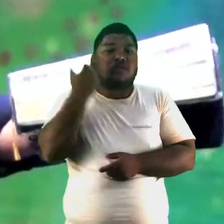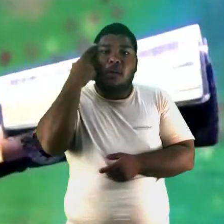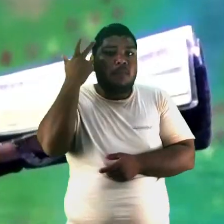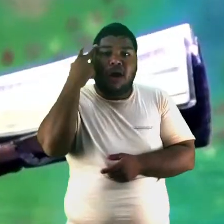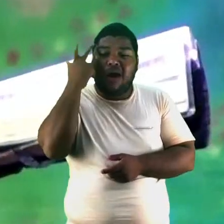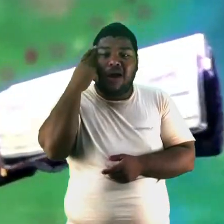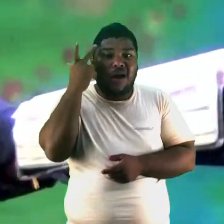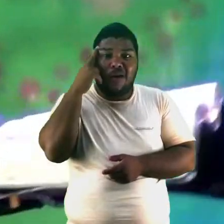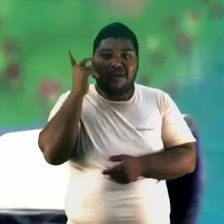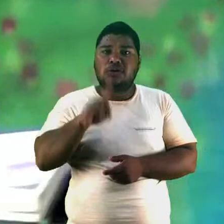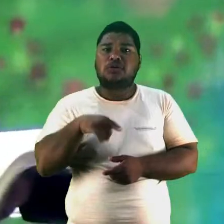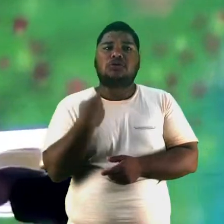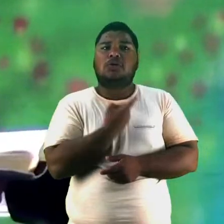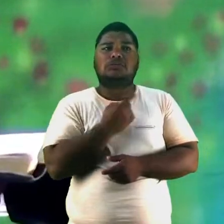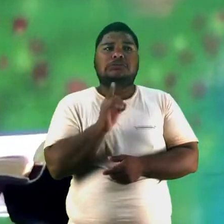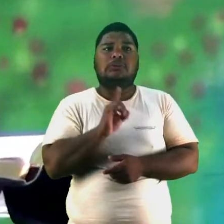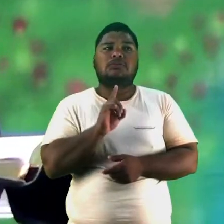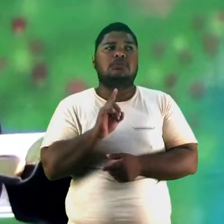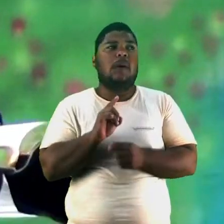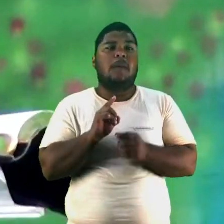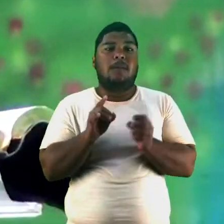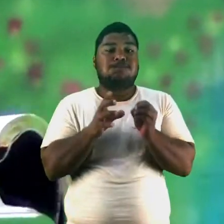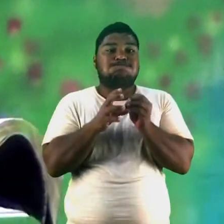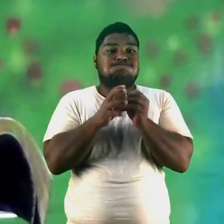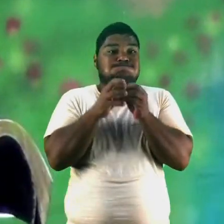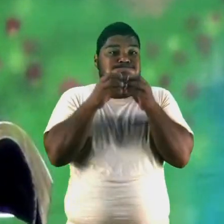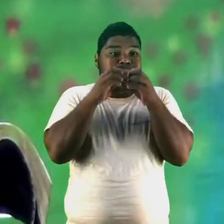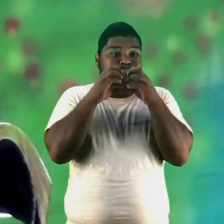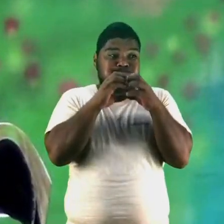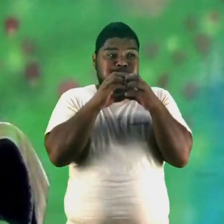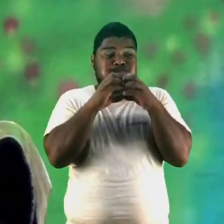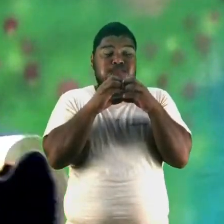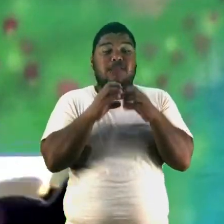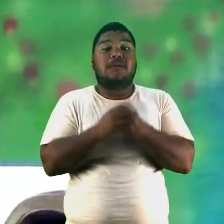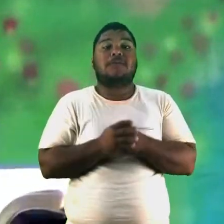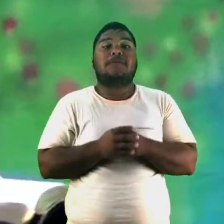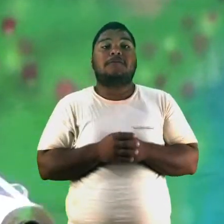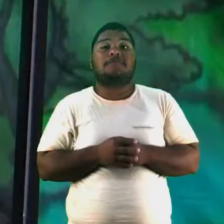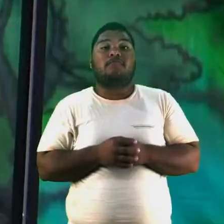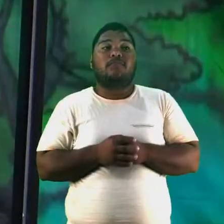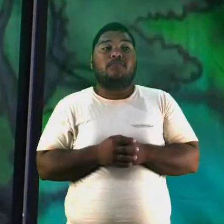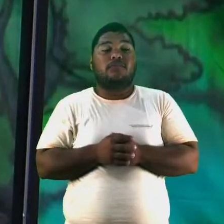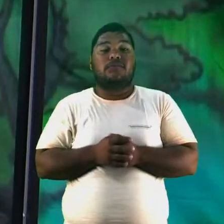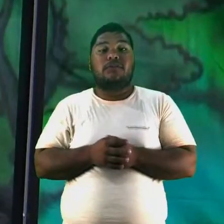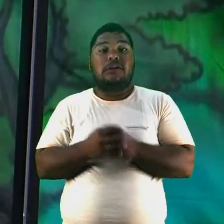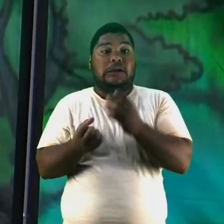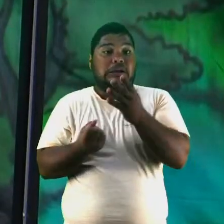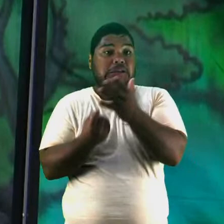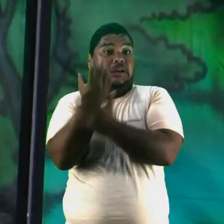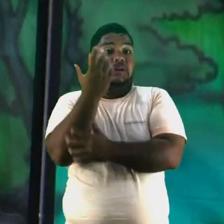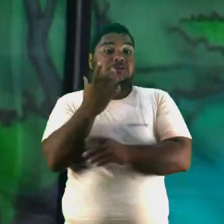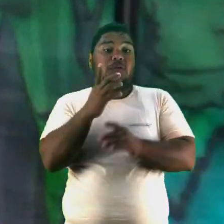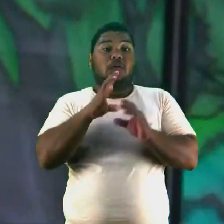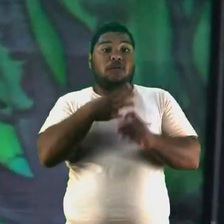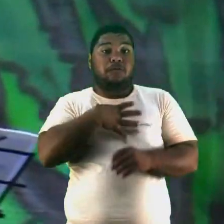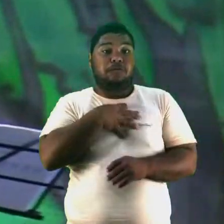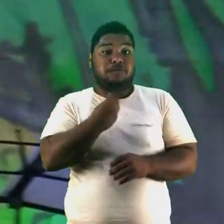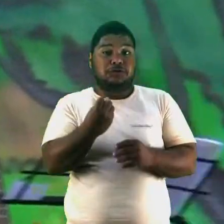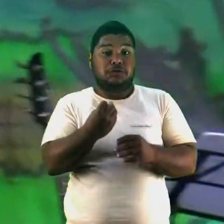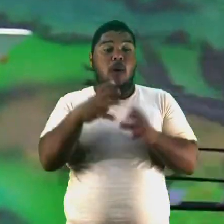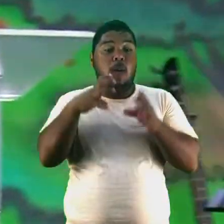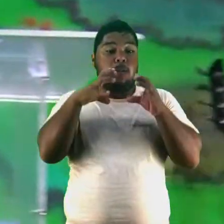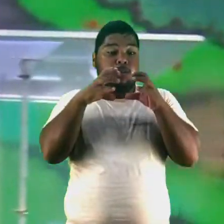não estamos numa bolha. E sabe qual é o grande problema? Você criar o seu filho numa bolha. Sabe por que tem